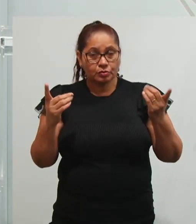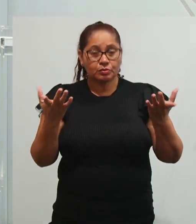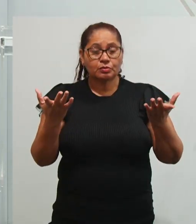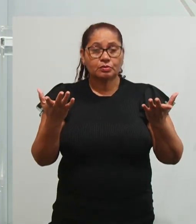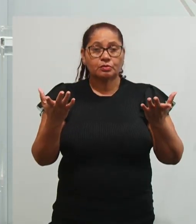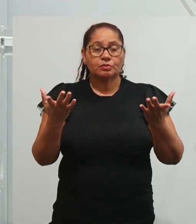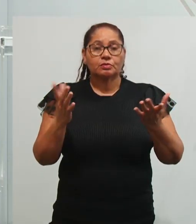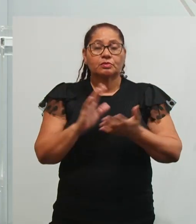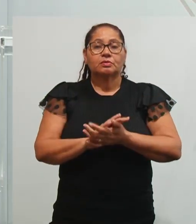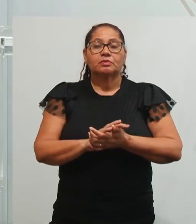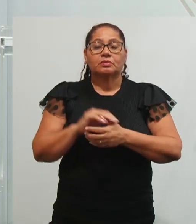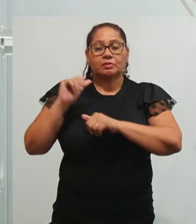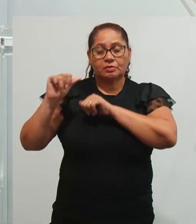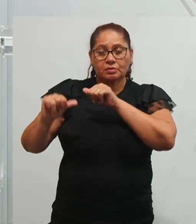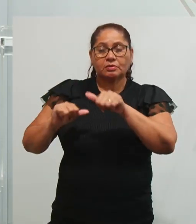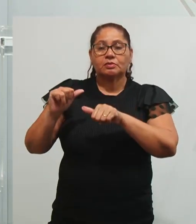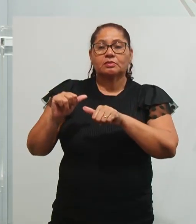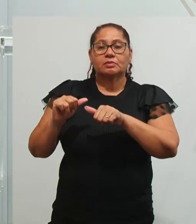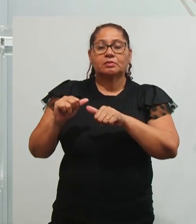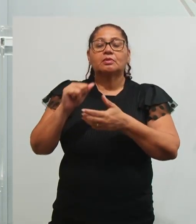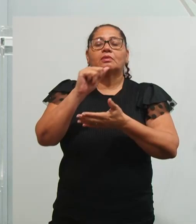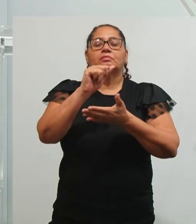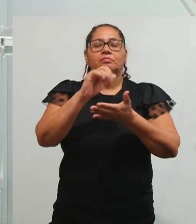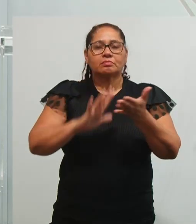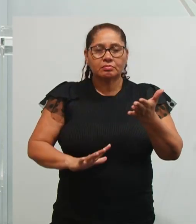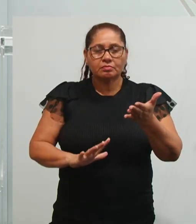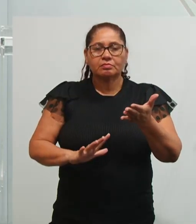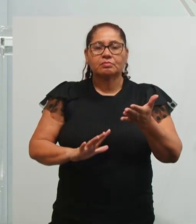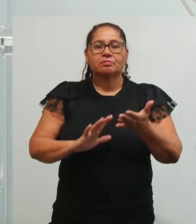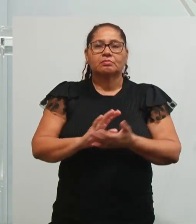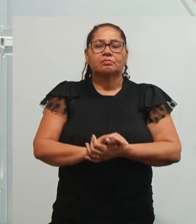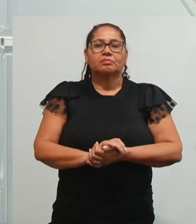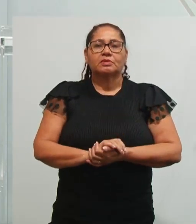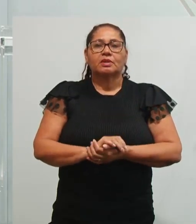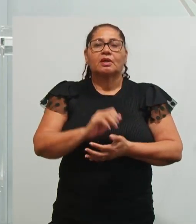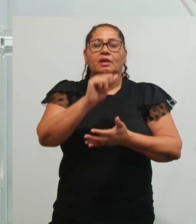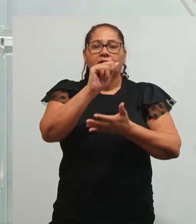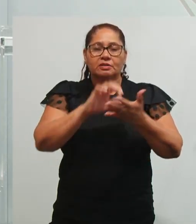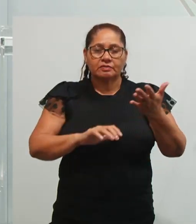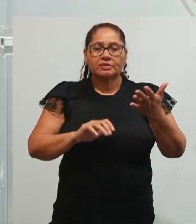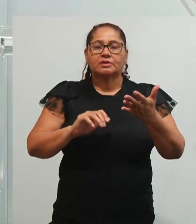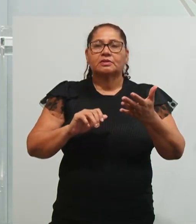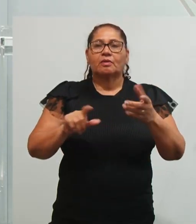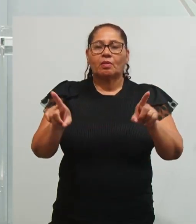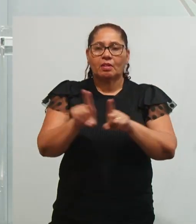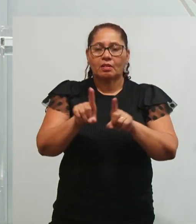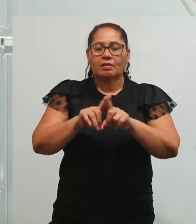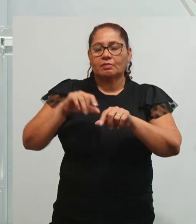a avaliação é atividade e a atividade é a avaliação.